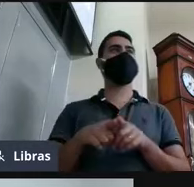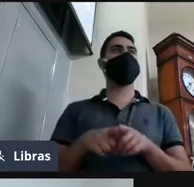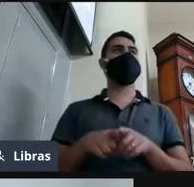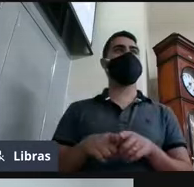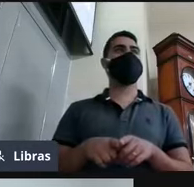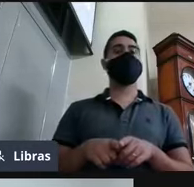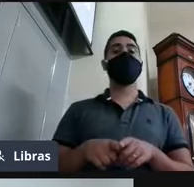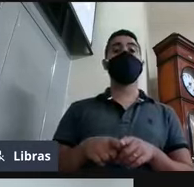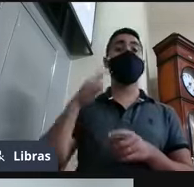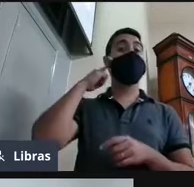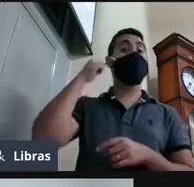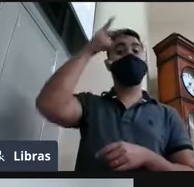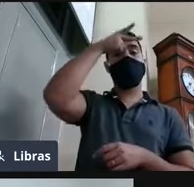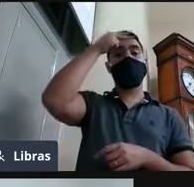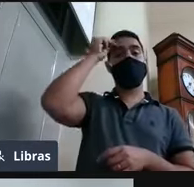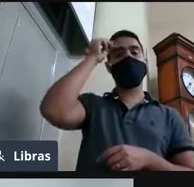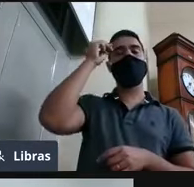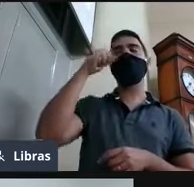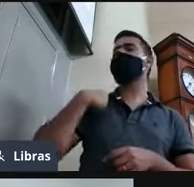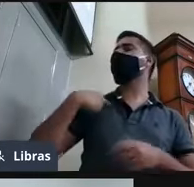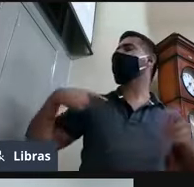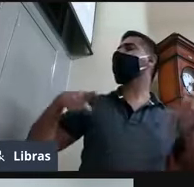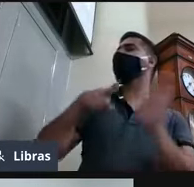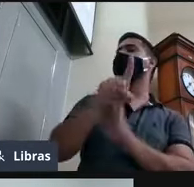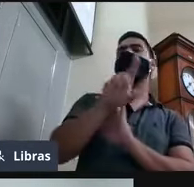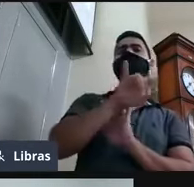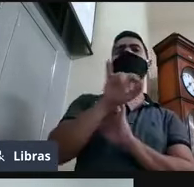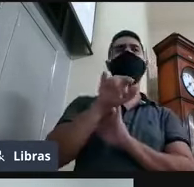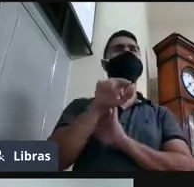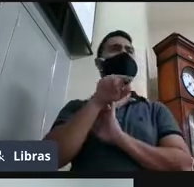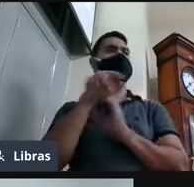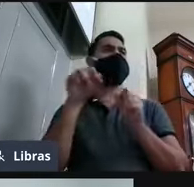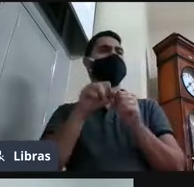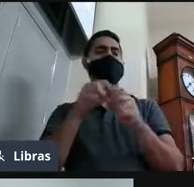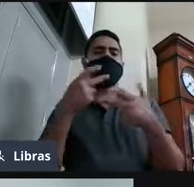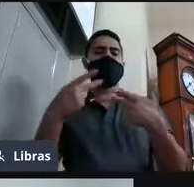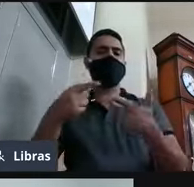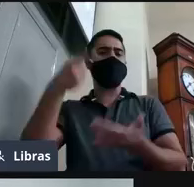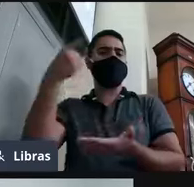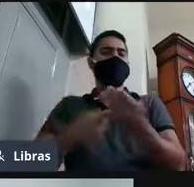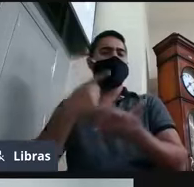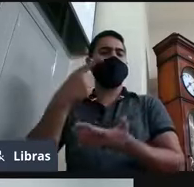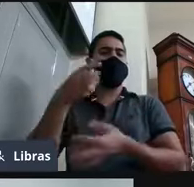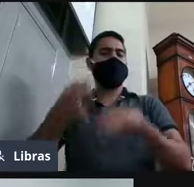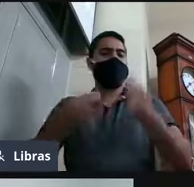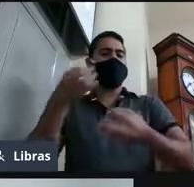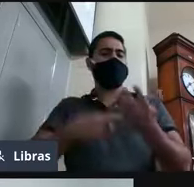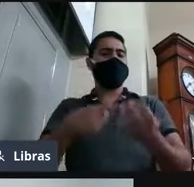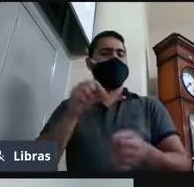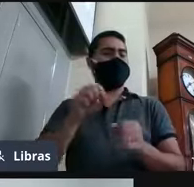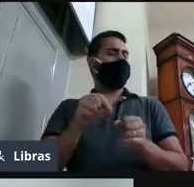de defesa, eu perguntei se ele tinha tomado uma medida judicial, ou se ele